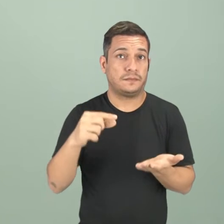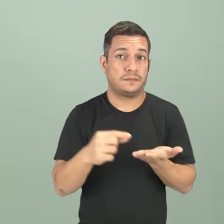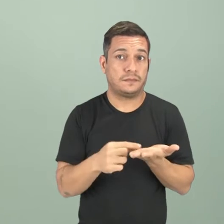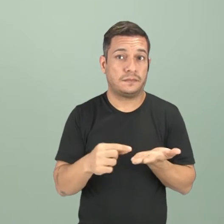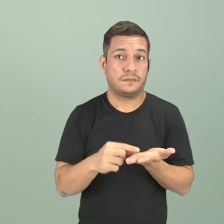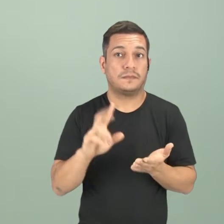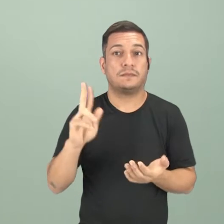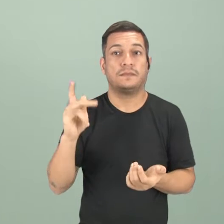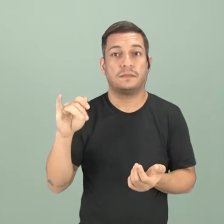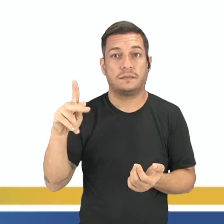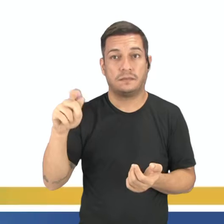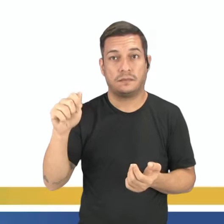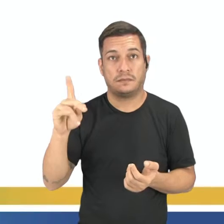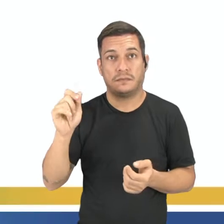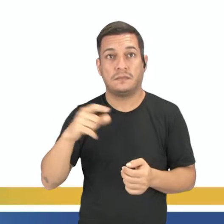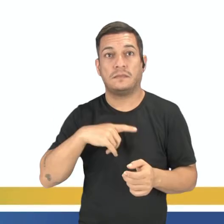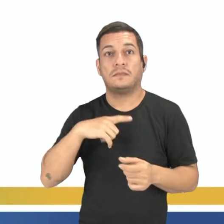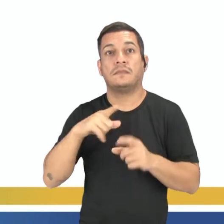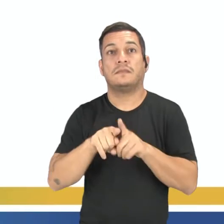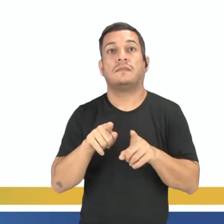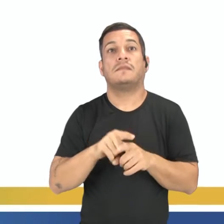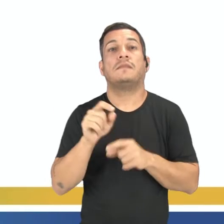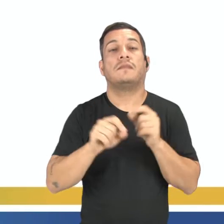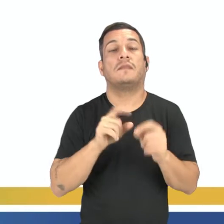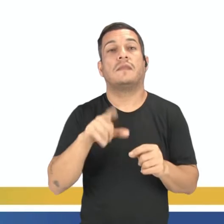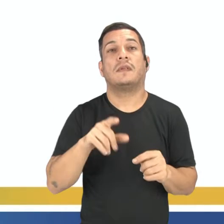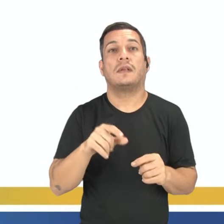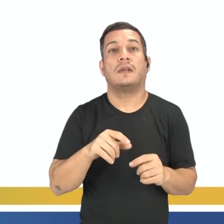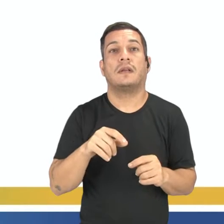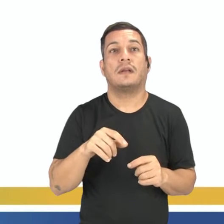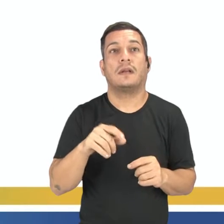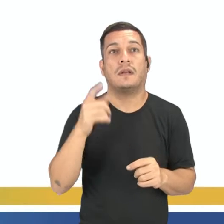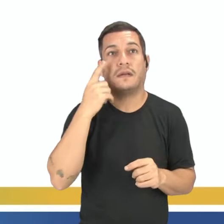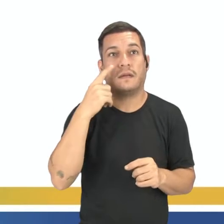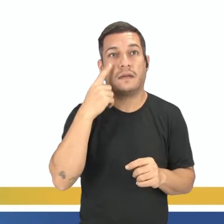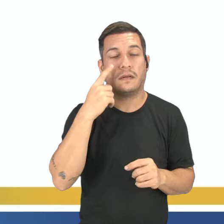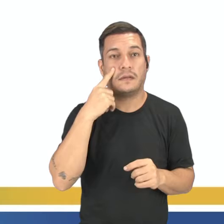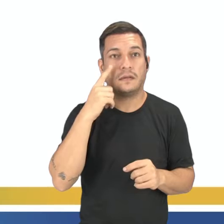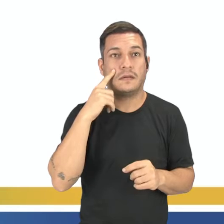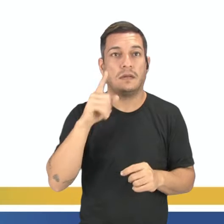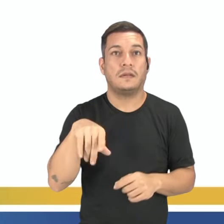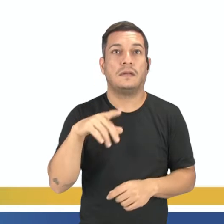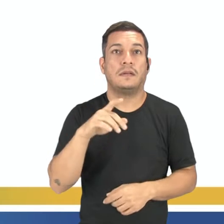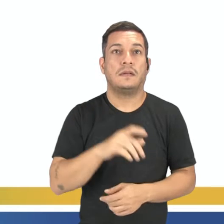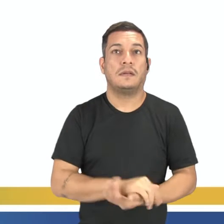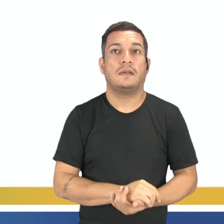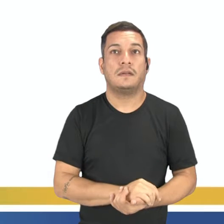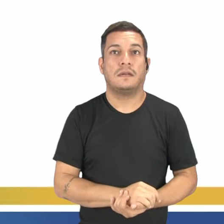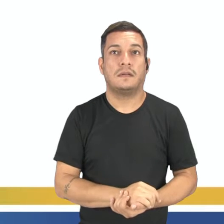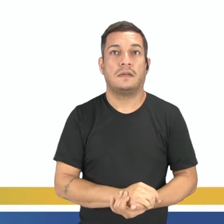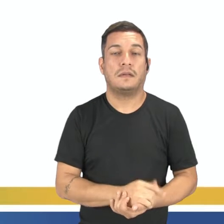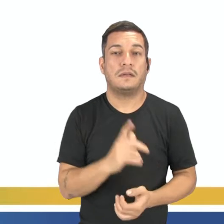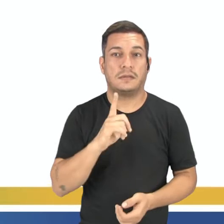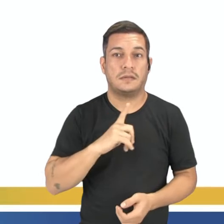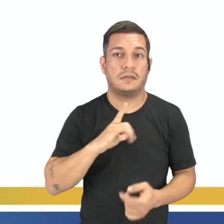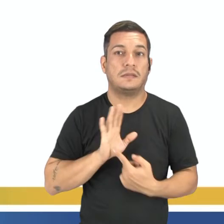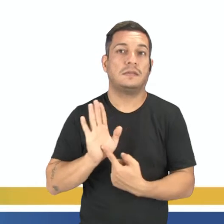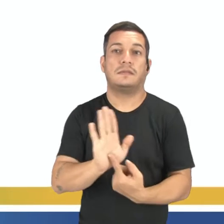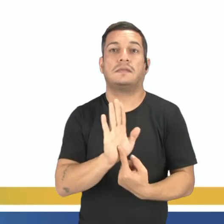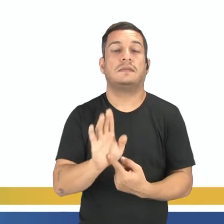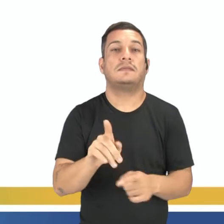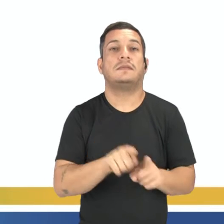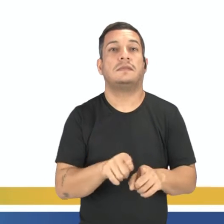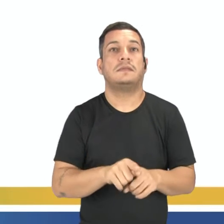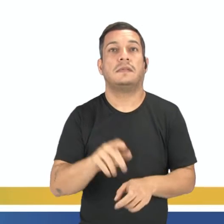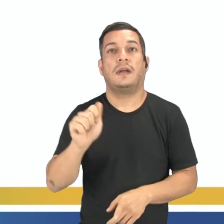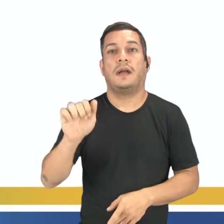gente tem grandes avanços aí, que também são a questão do VAR, que a gente vai estar falando um pouquinho mais lá na frente, tá bom? Trouxe para vocês também a questão